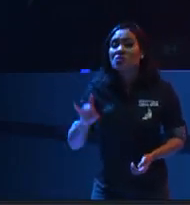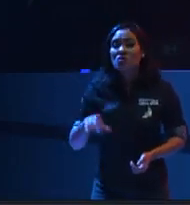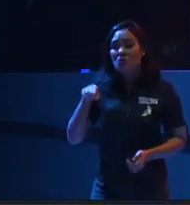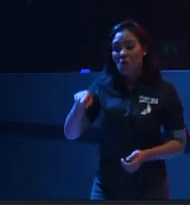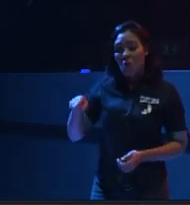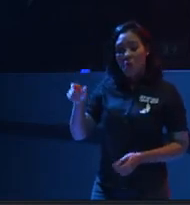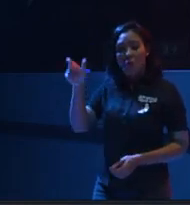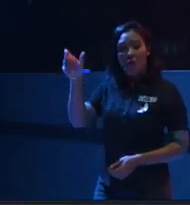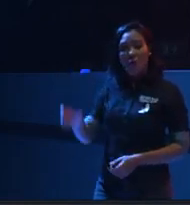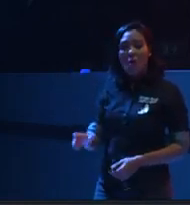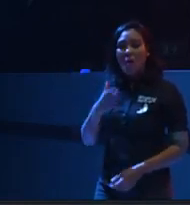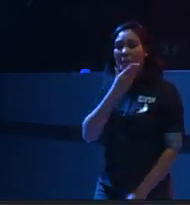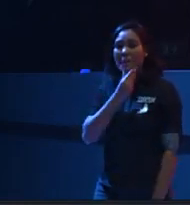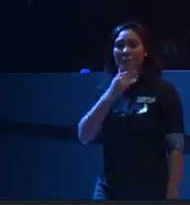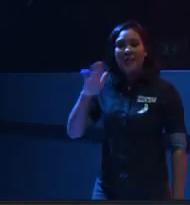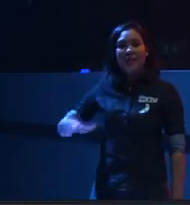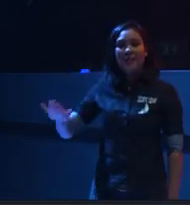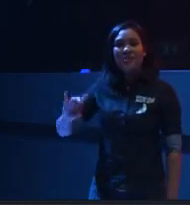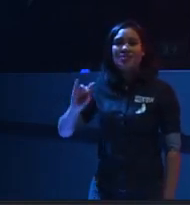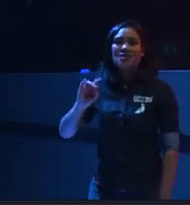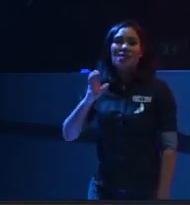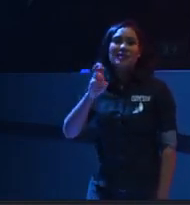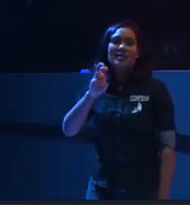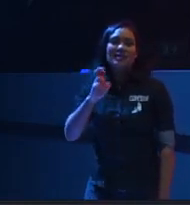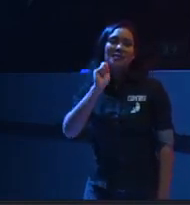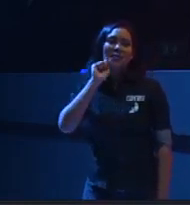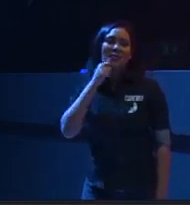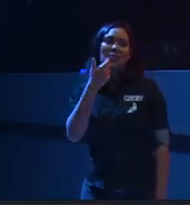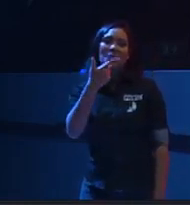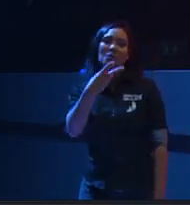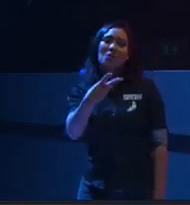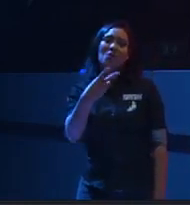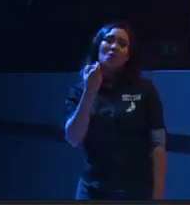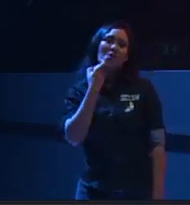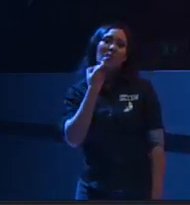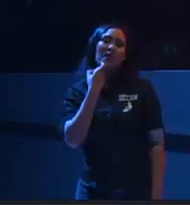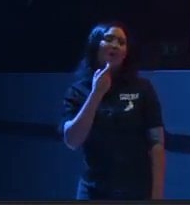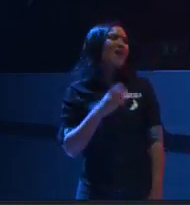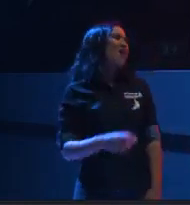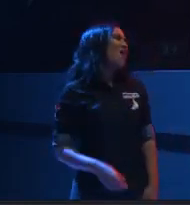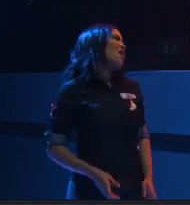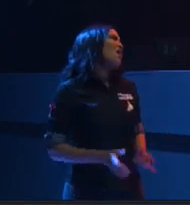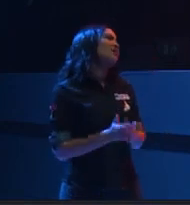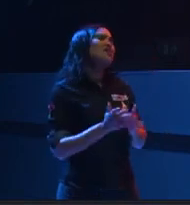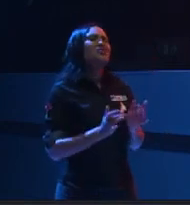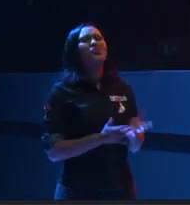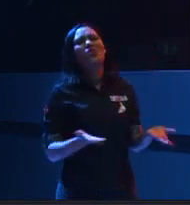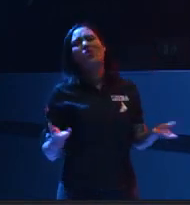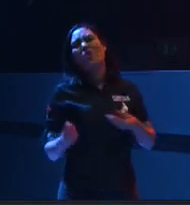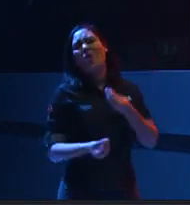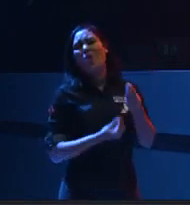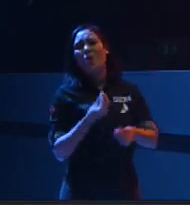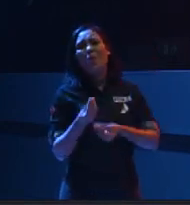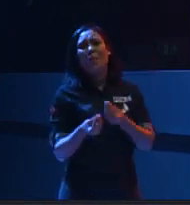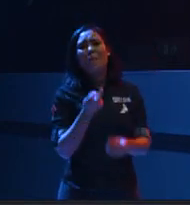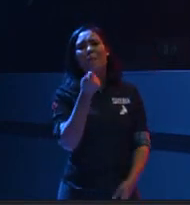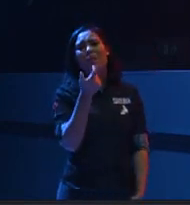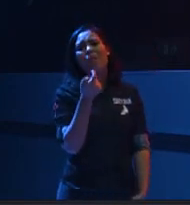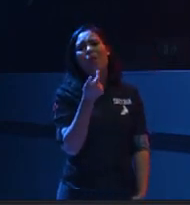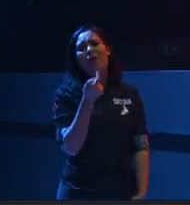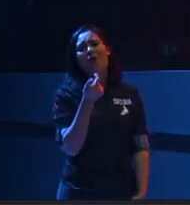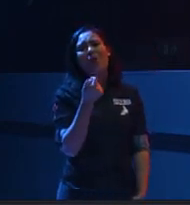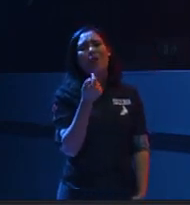peixinhos mas não dá nem para conversar né senhor não dá nem para tampar o buraco do dente né Senhor isso é muito